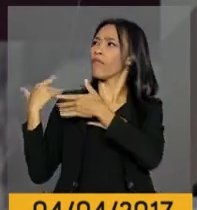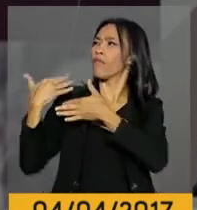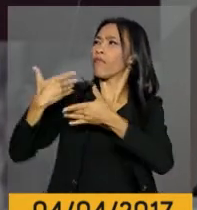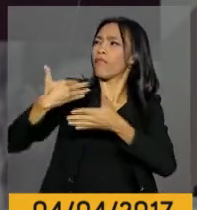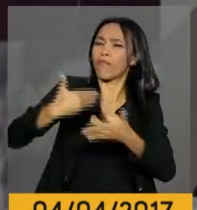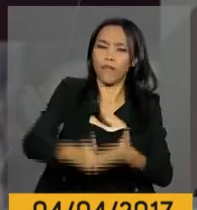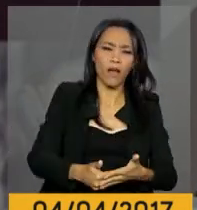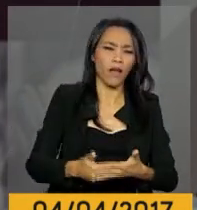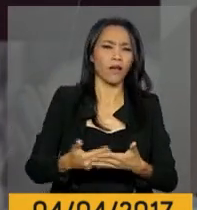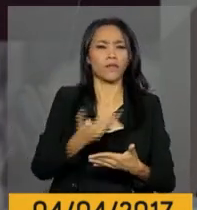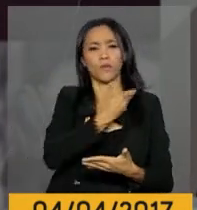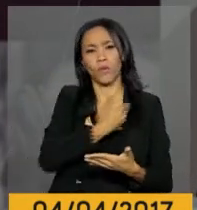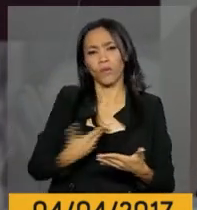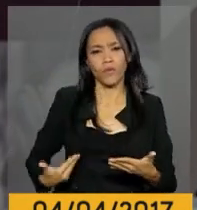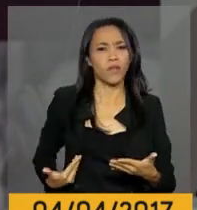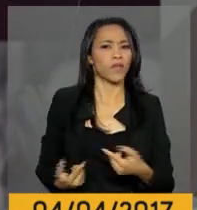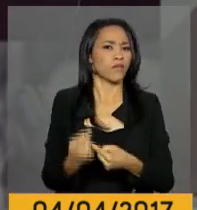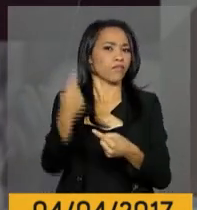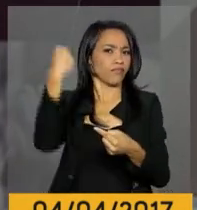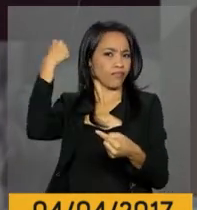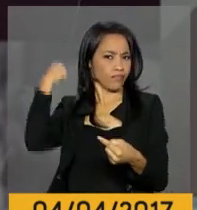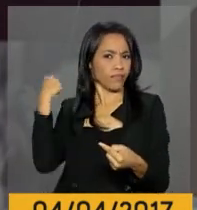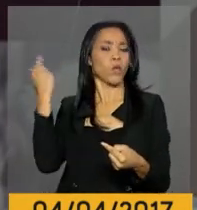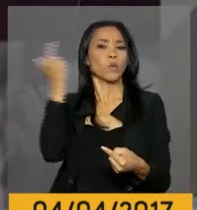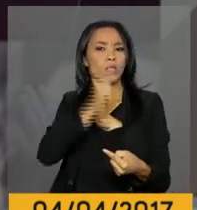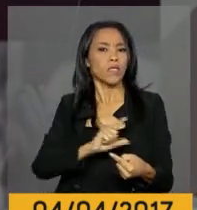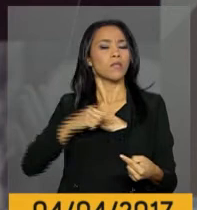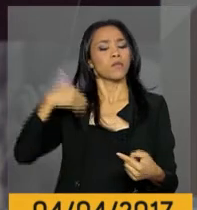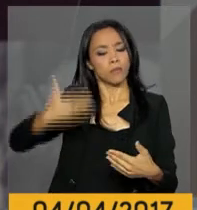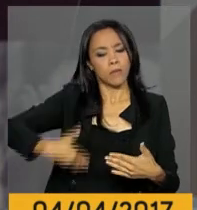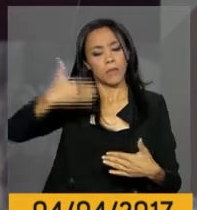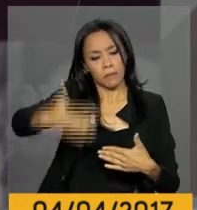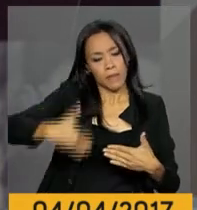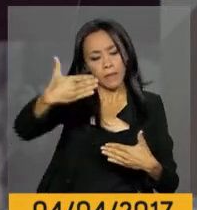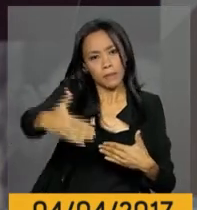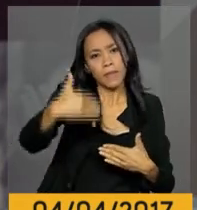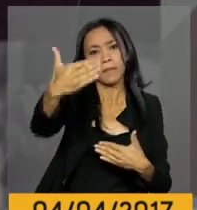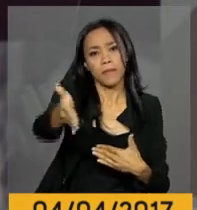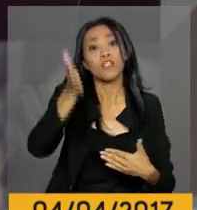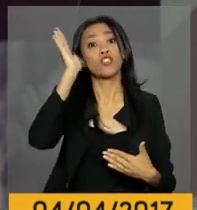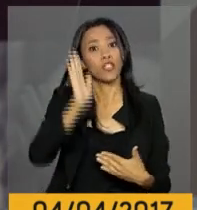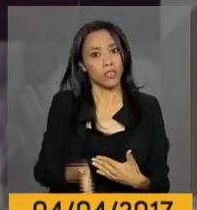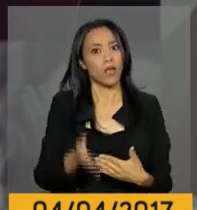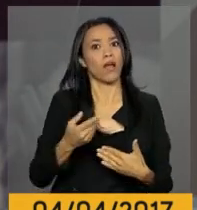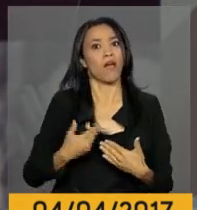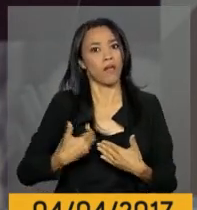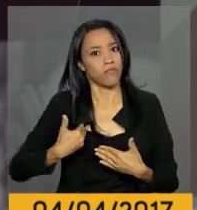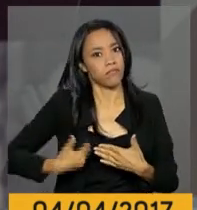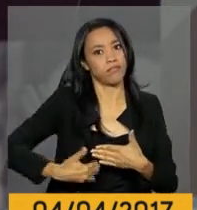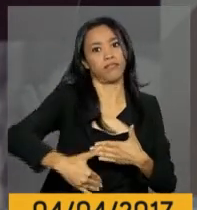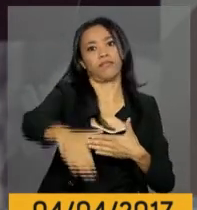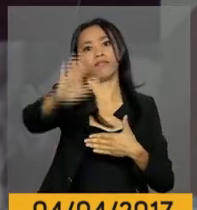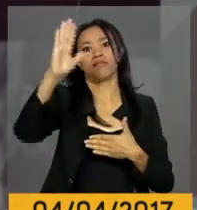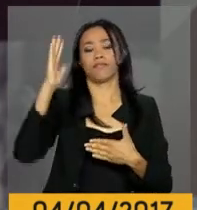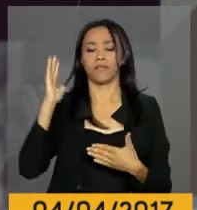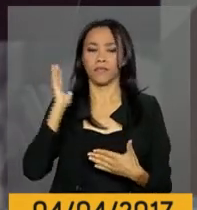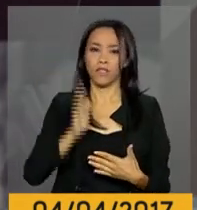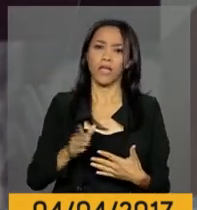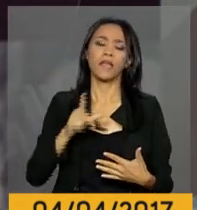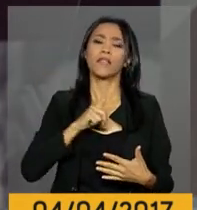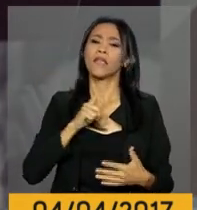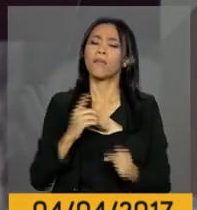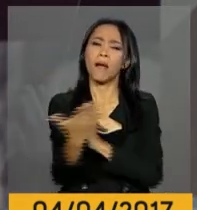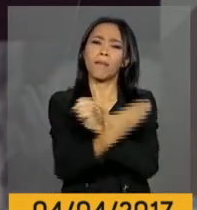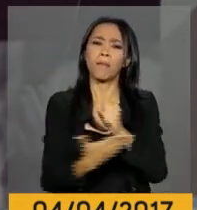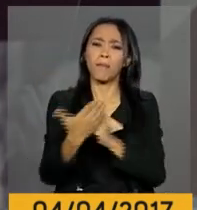e diversas administrações, soubemos avançar. É trajetória já longa, que tem por marcos